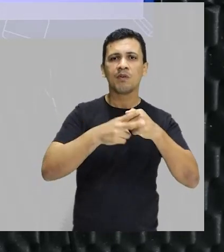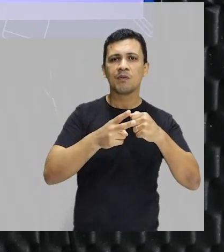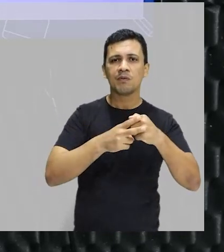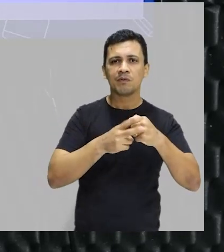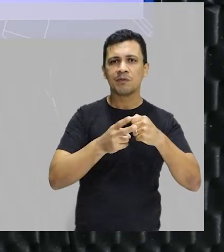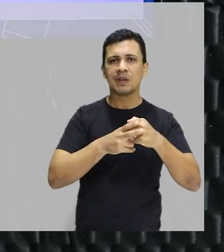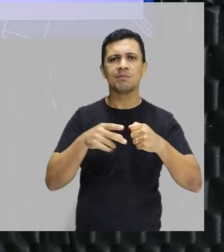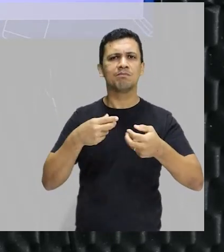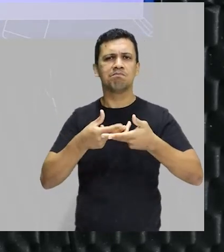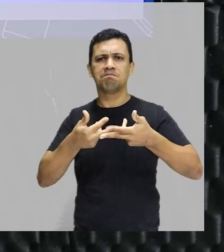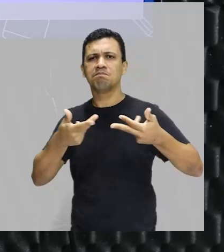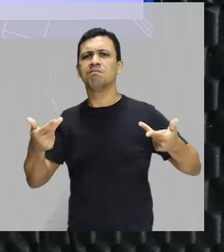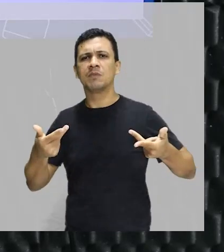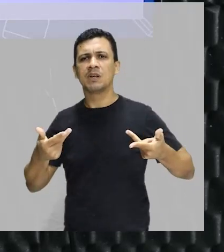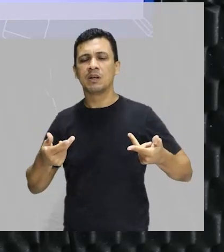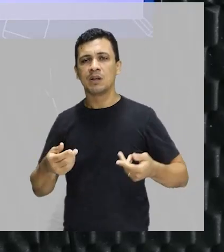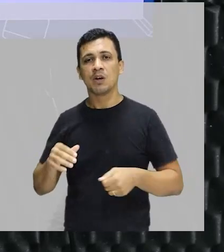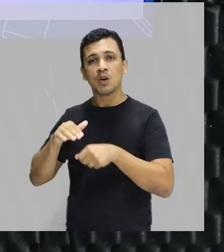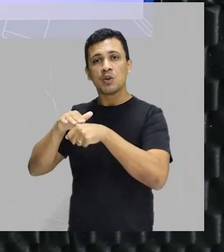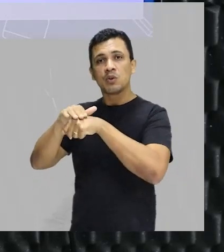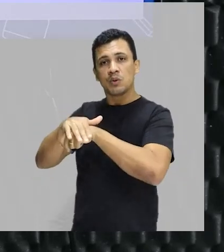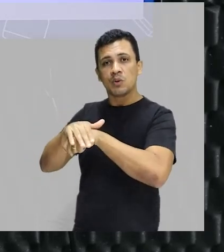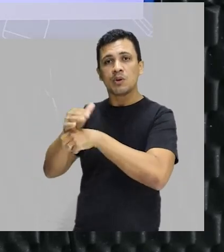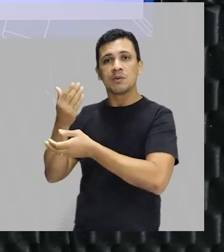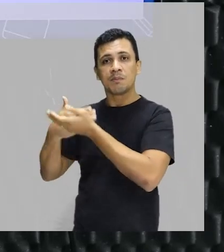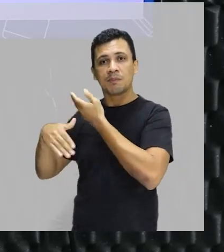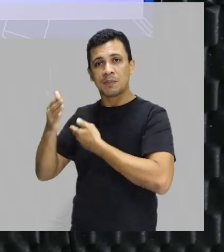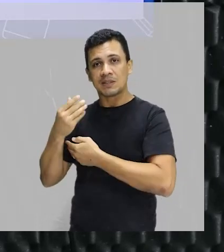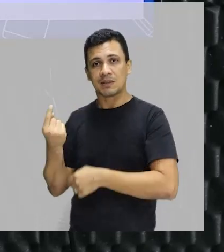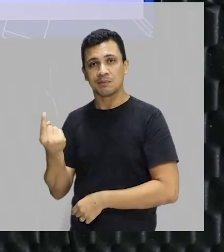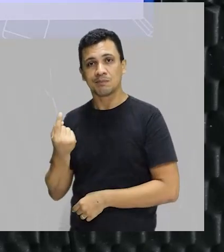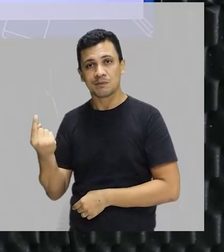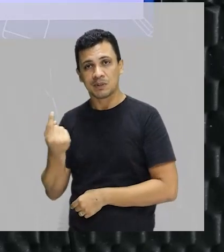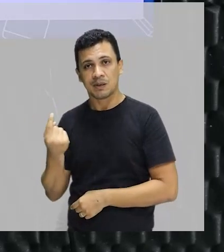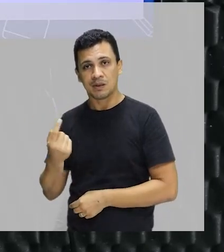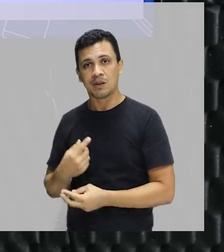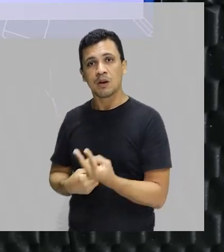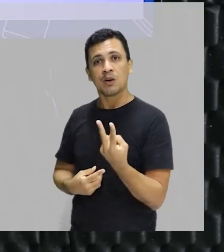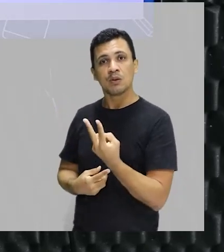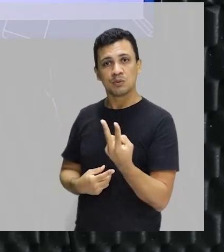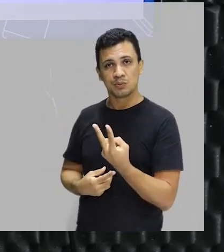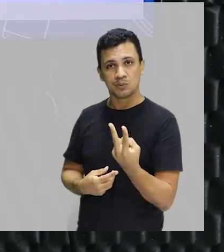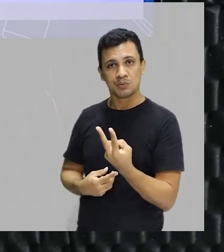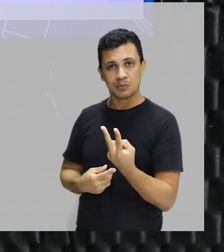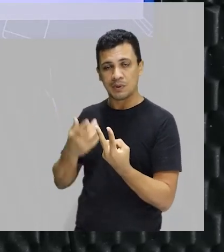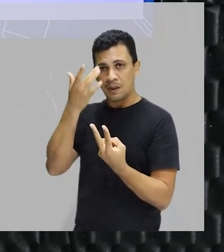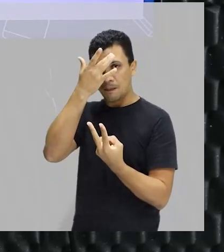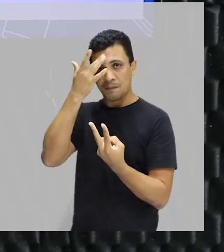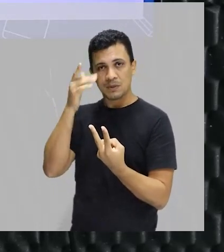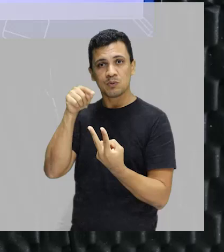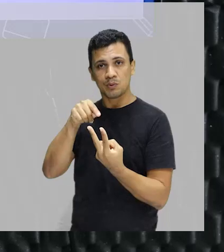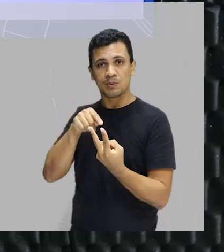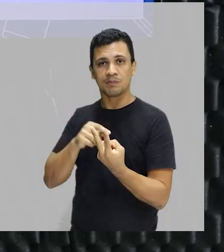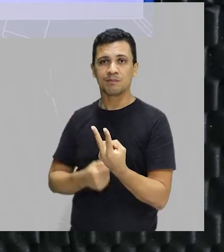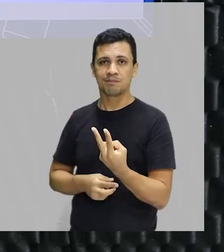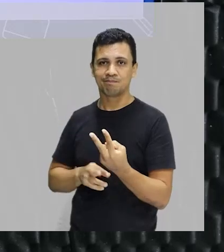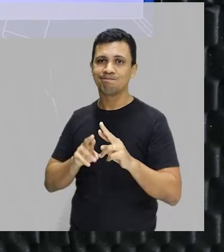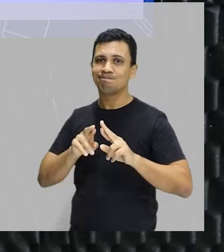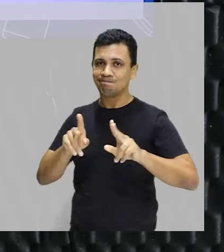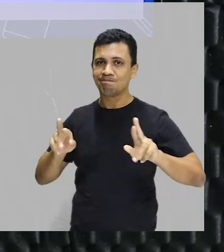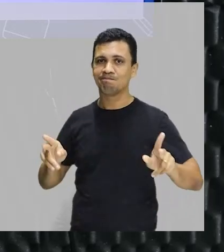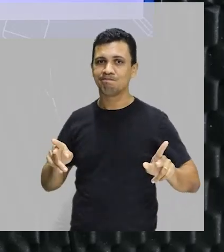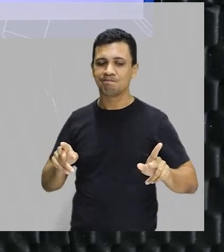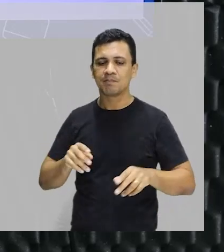night, noite passada, singular. Mark e Meghan, duas pessoas, plural. Por isso que eu faço a diferença entre um e outro, tá